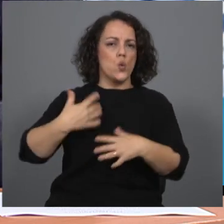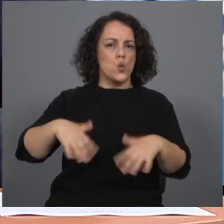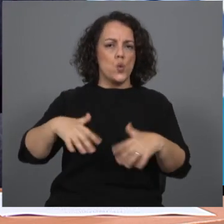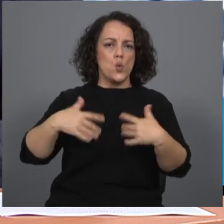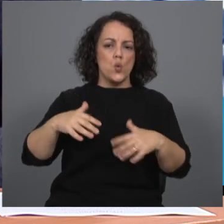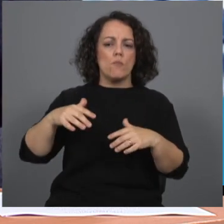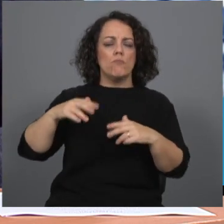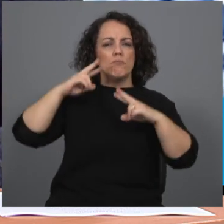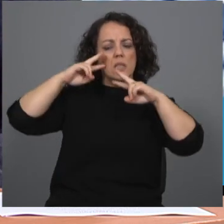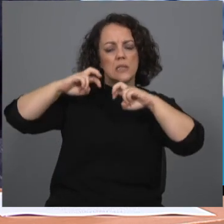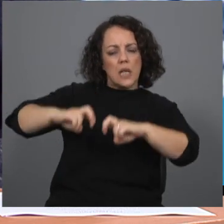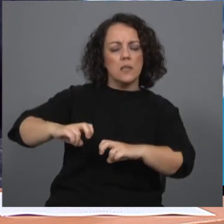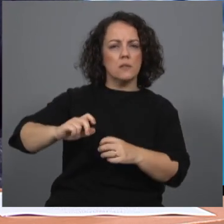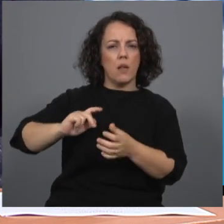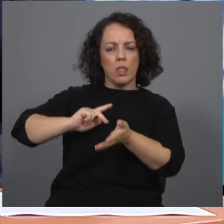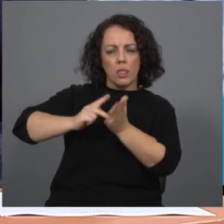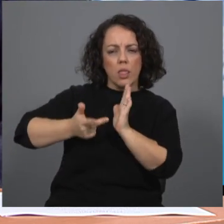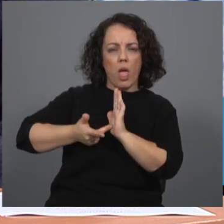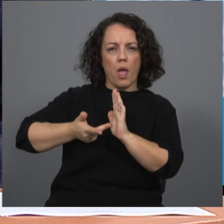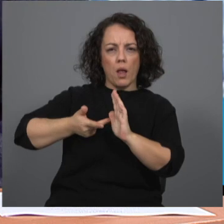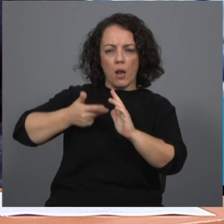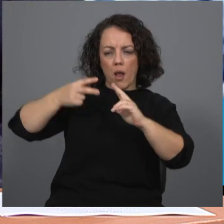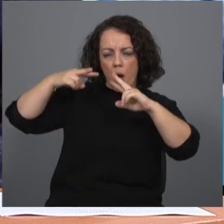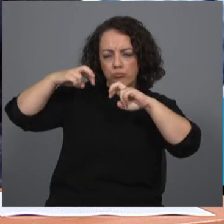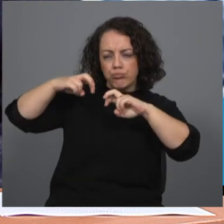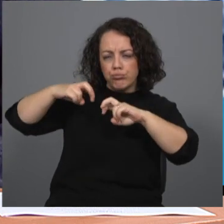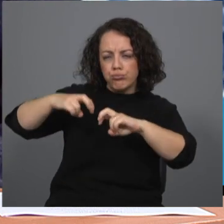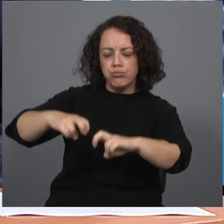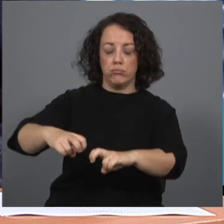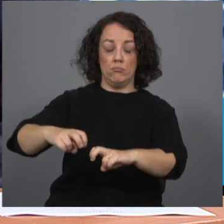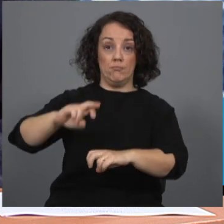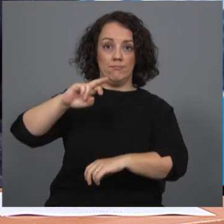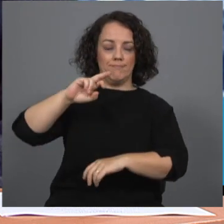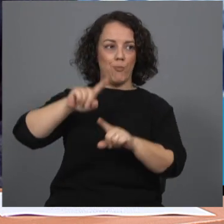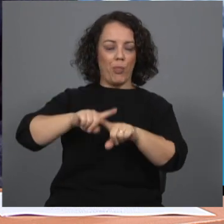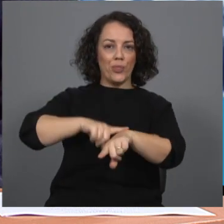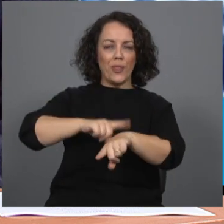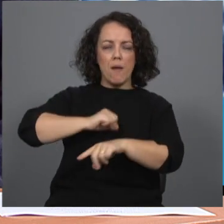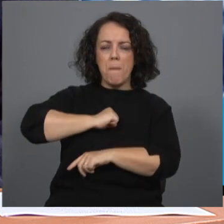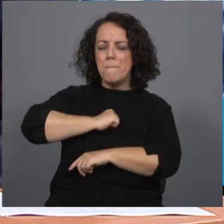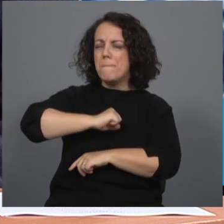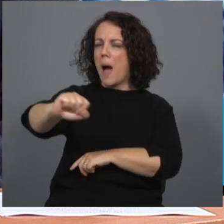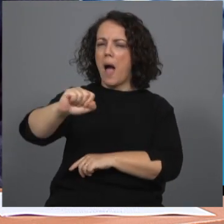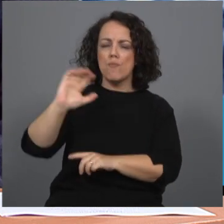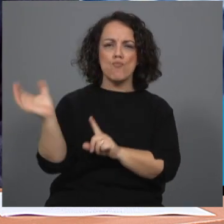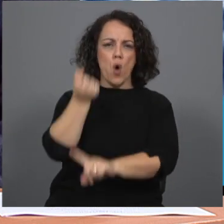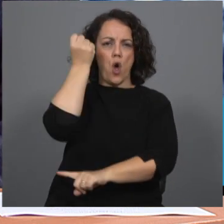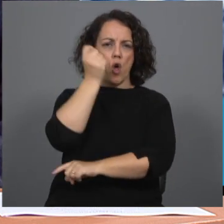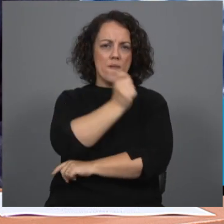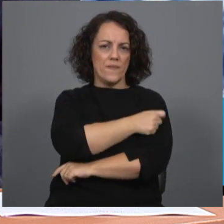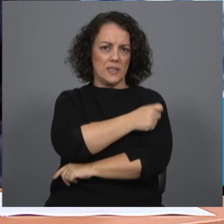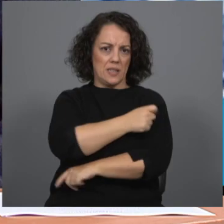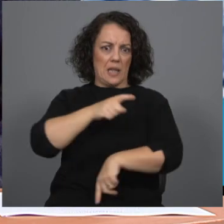da ciência e da técnica que nos permitiu ter vacinas em tempo útil, em tão breve espaço de